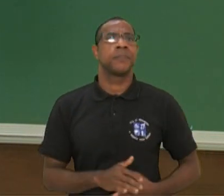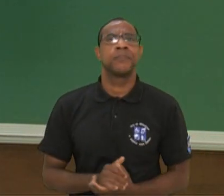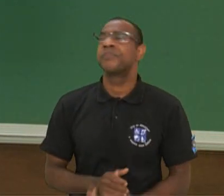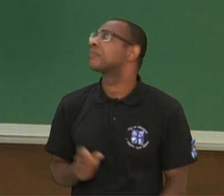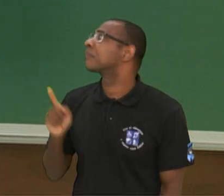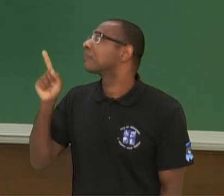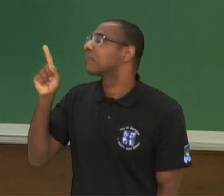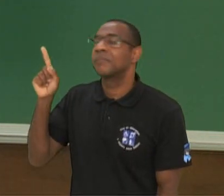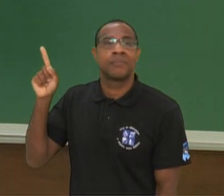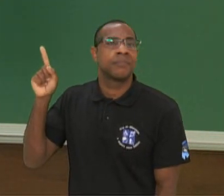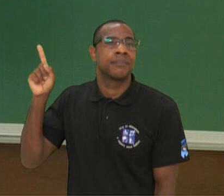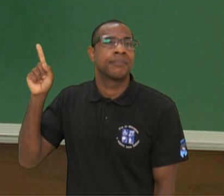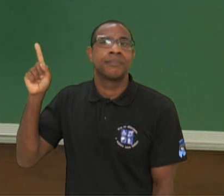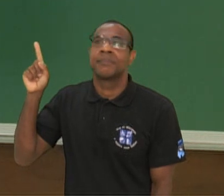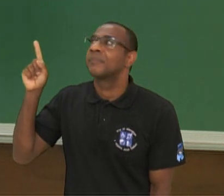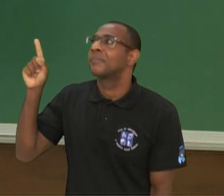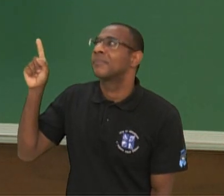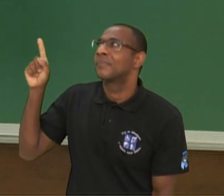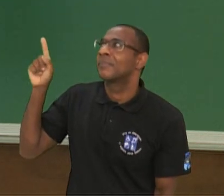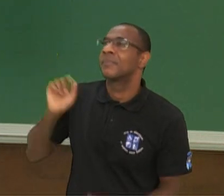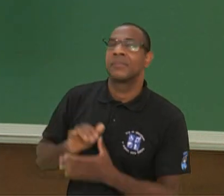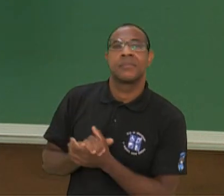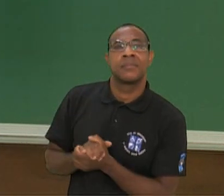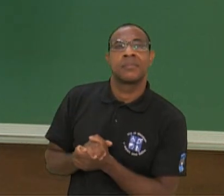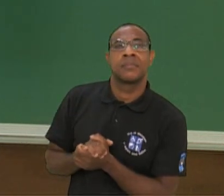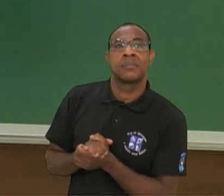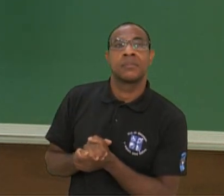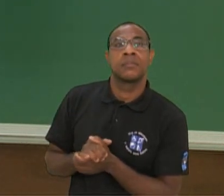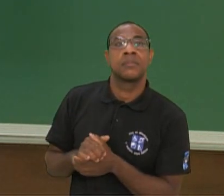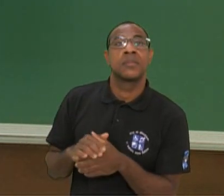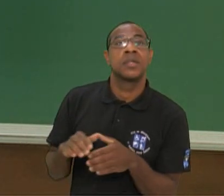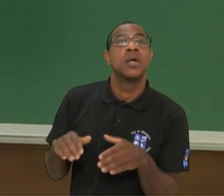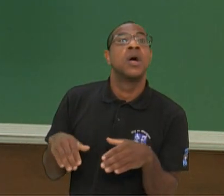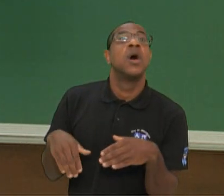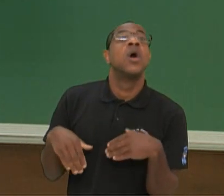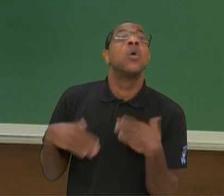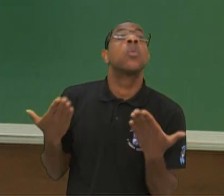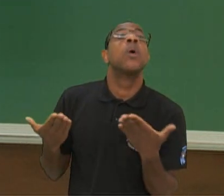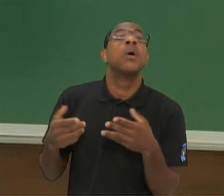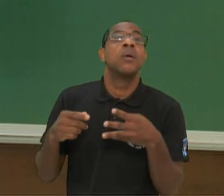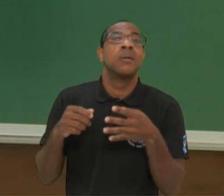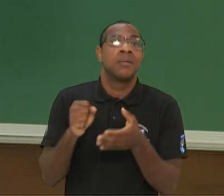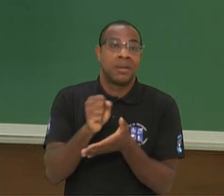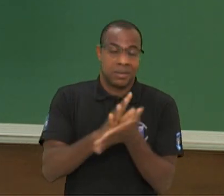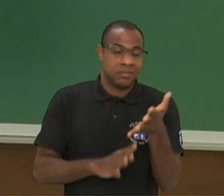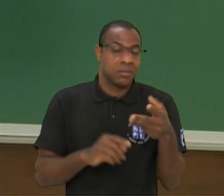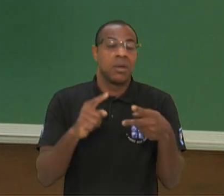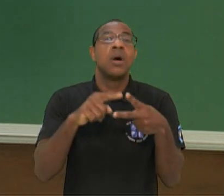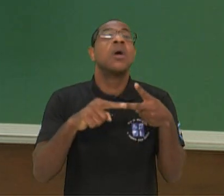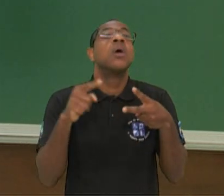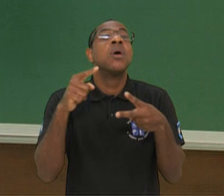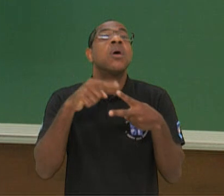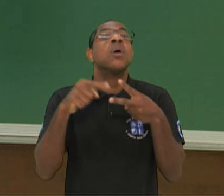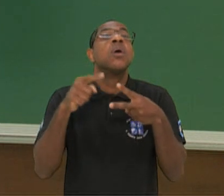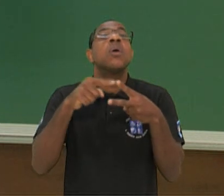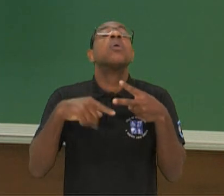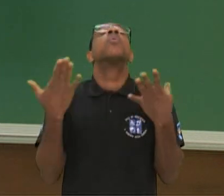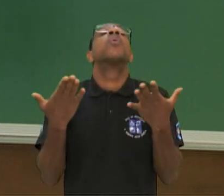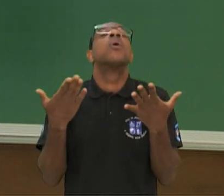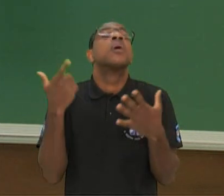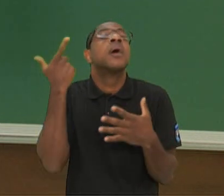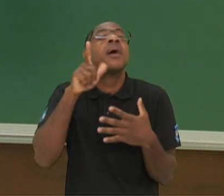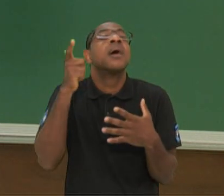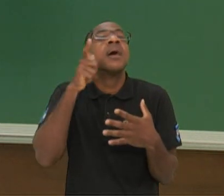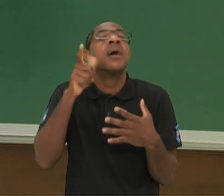Federer com o Anderson. Qual jogador está vencendo a partida? Alternativa A, Roger Federer.